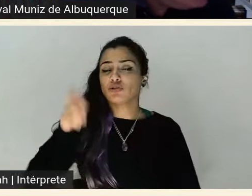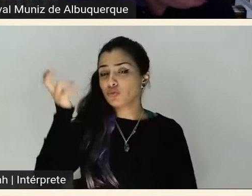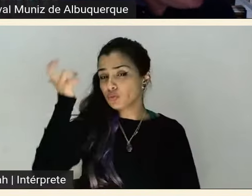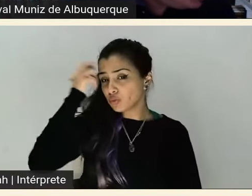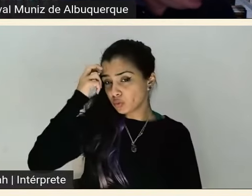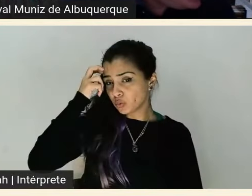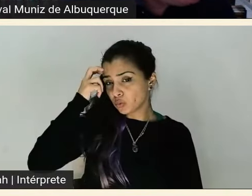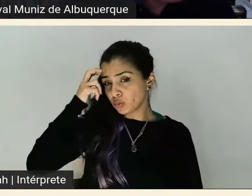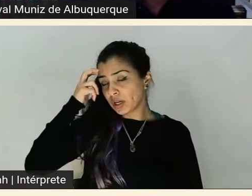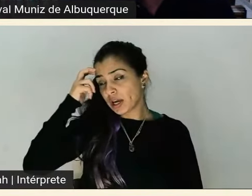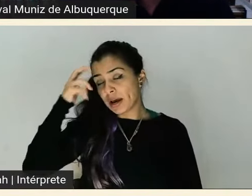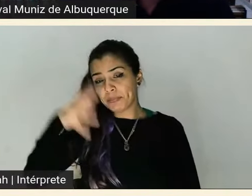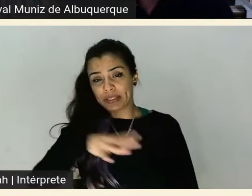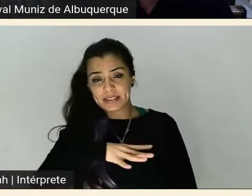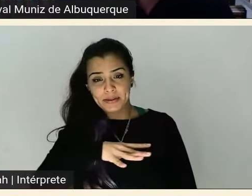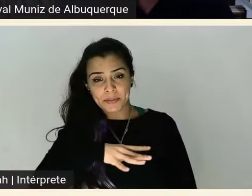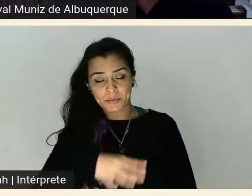municipal.